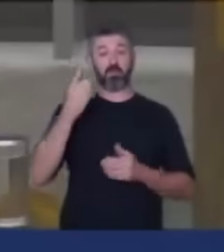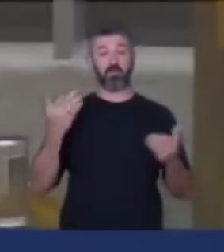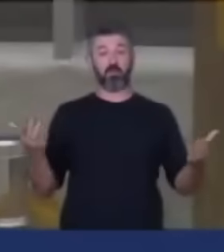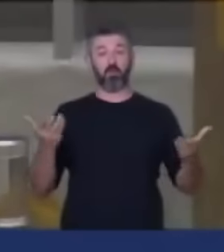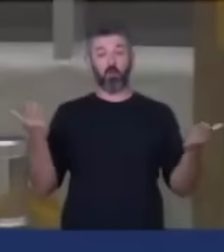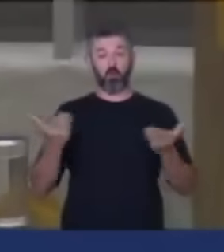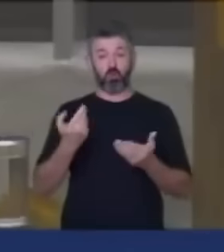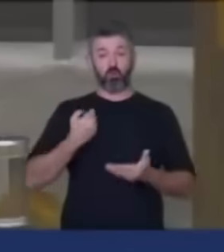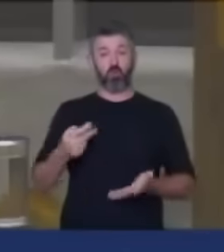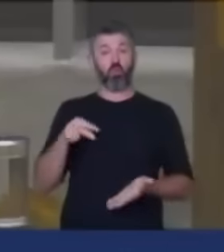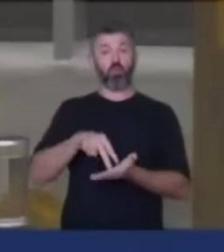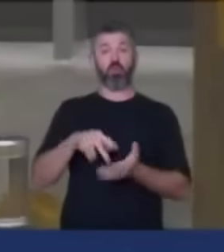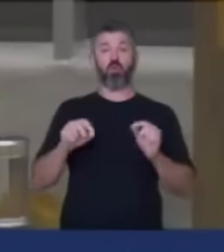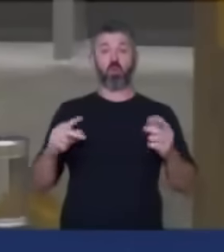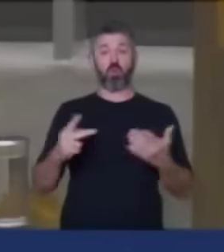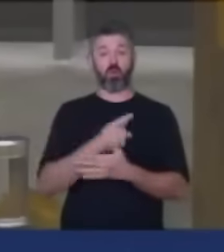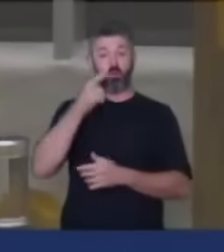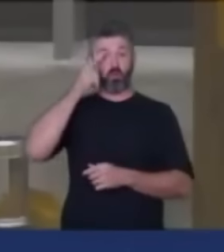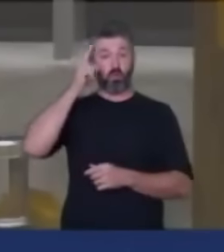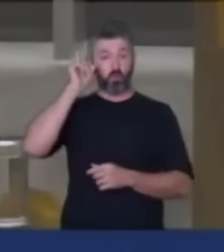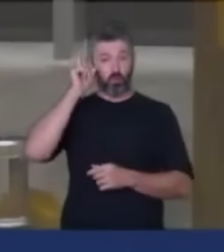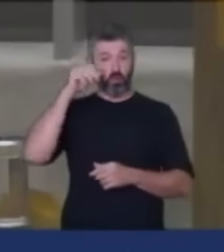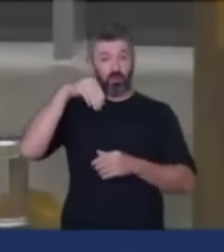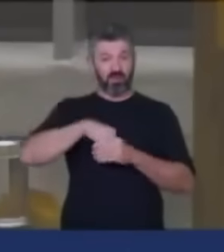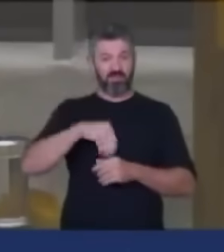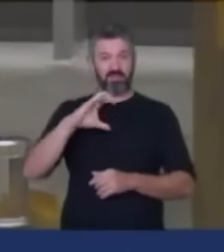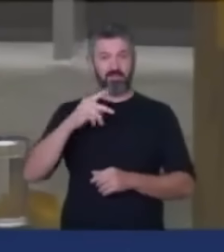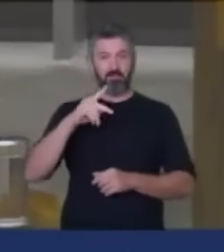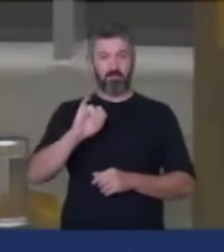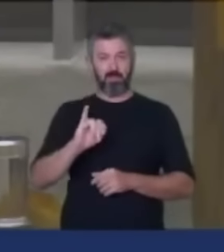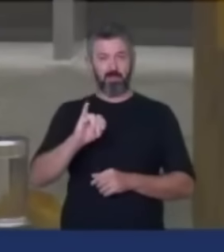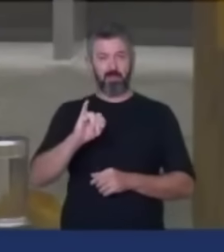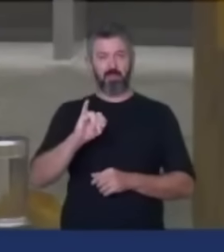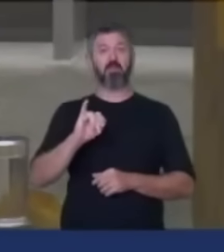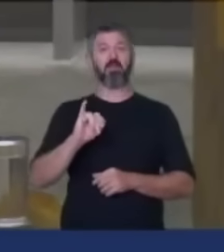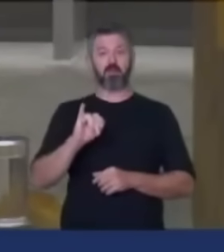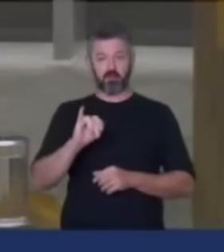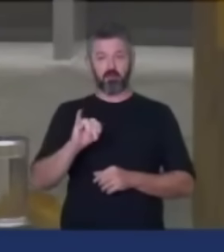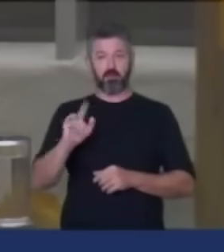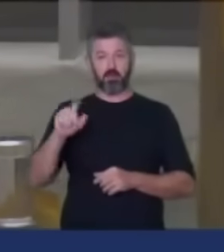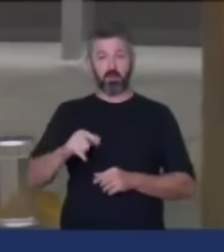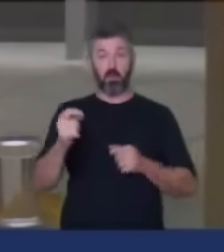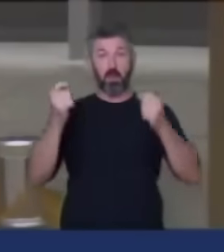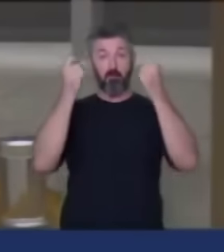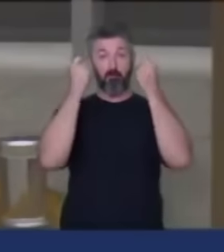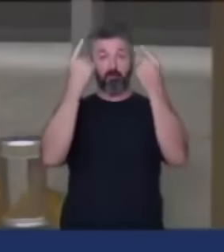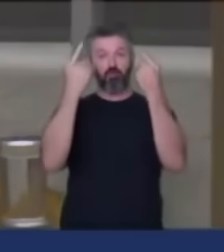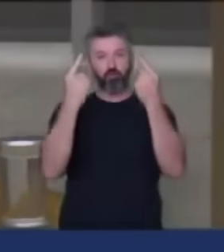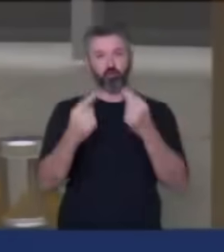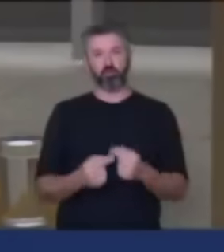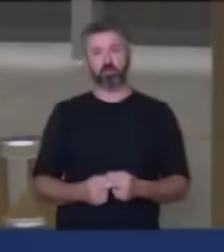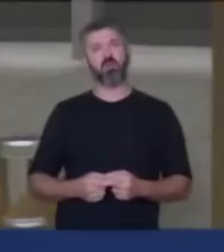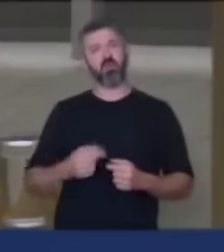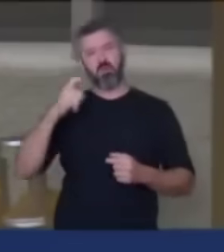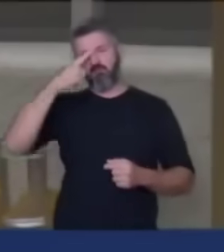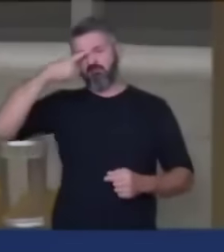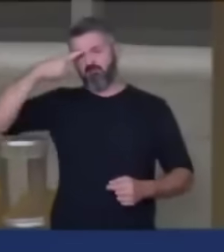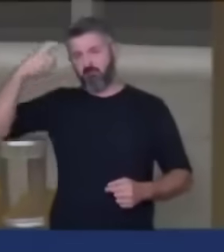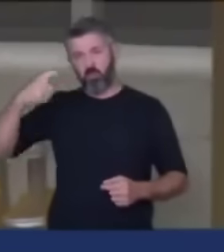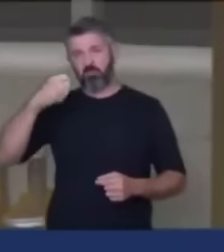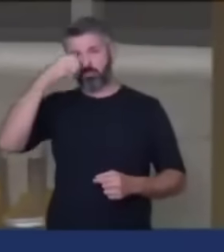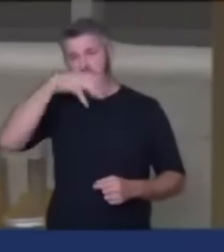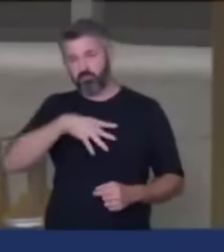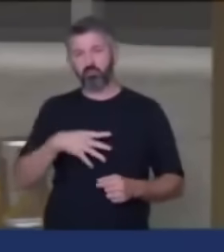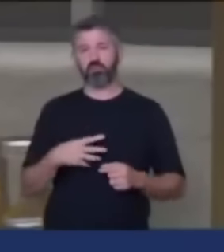para dizer que o que ocorreu ontem na cpmi do 8 de janeiro além de um escárnio de uma extrema violência política de